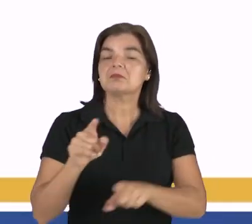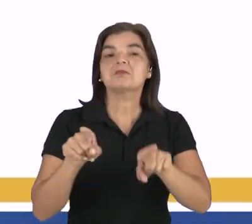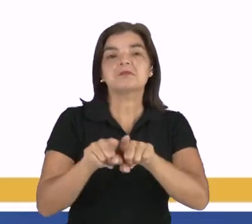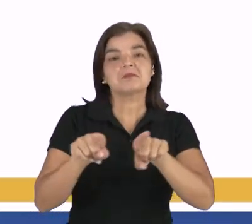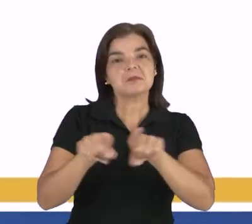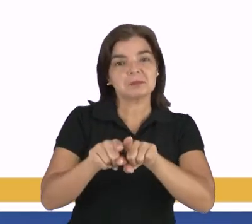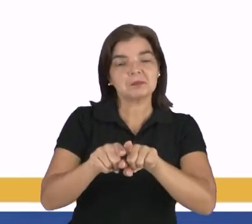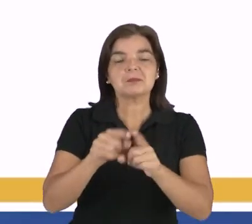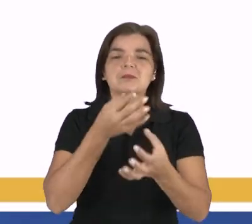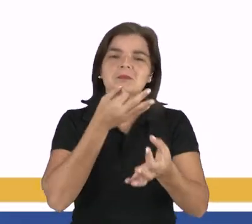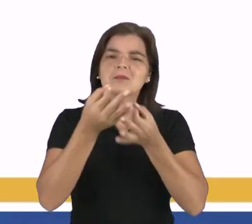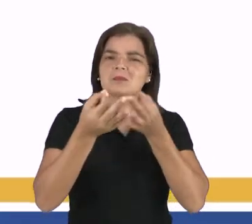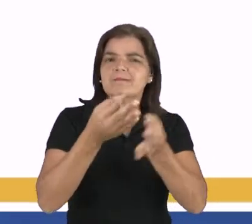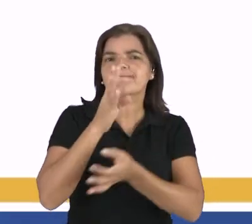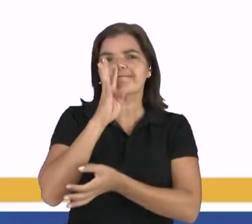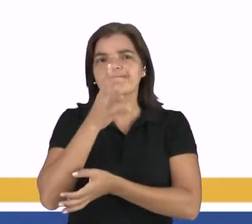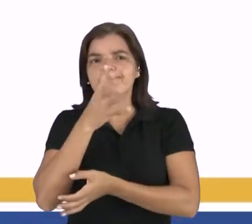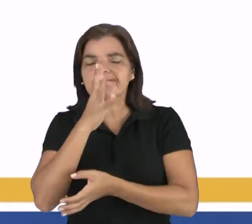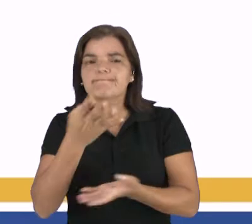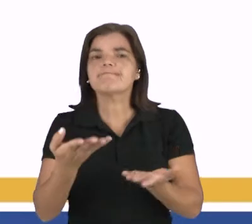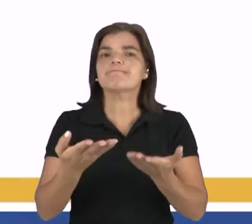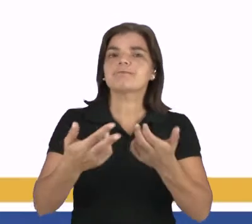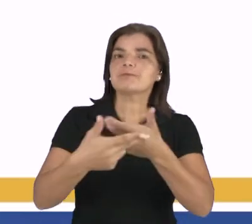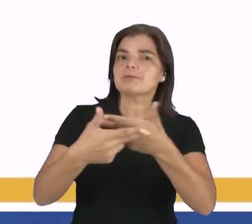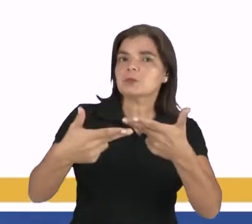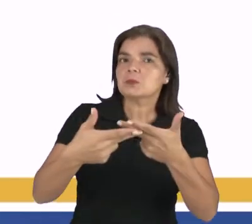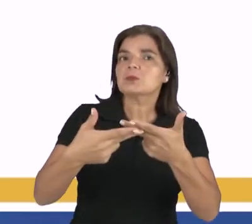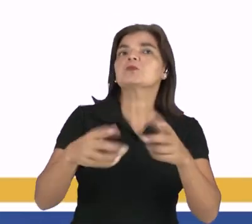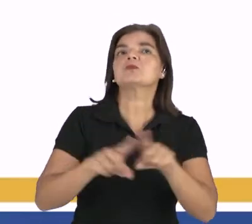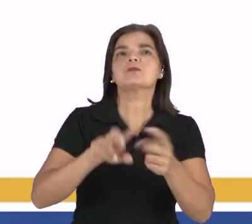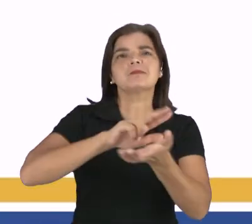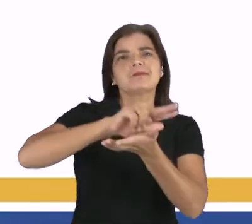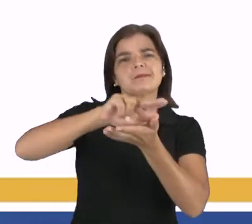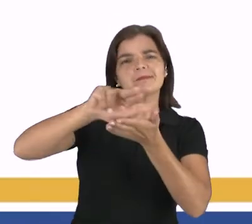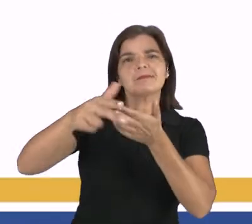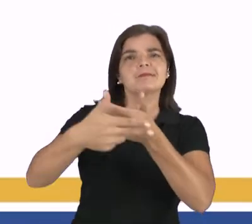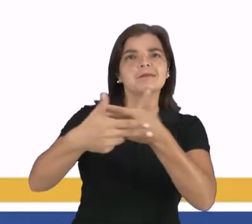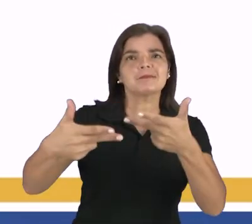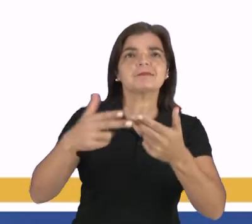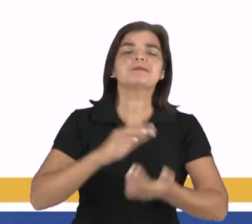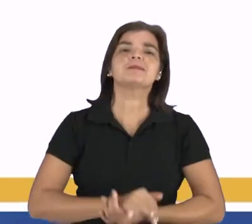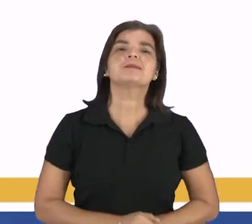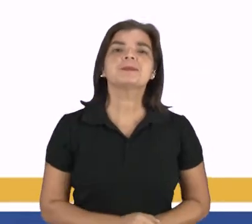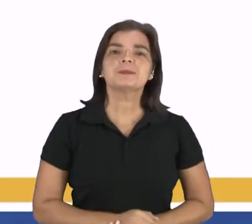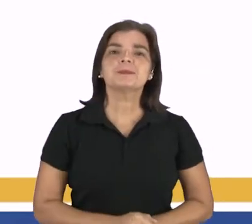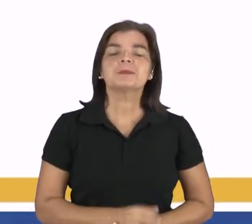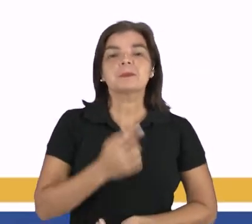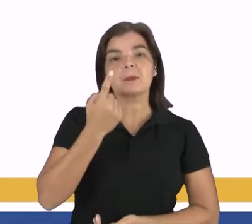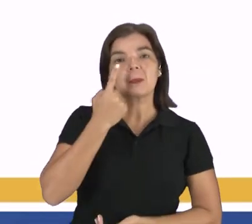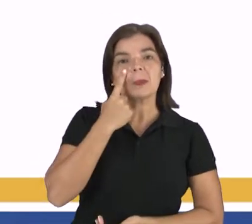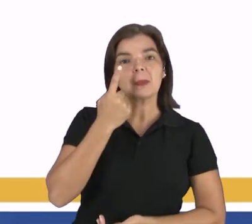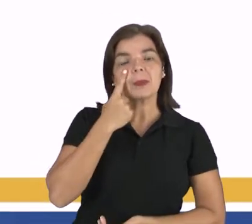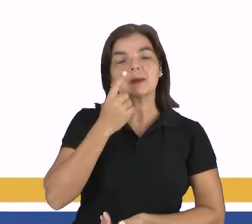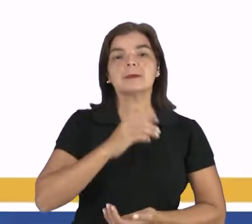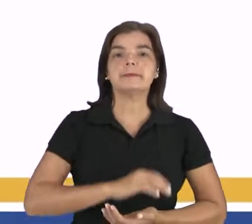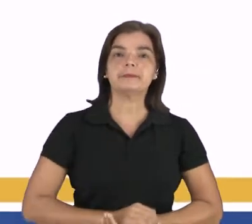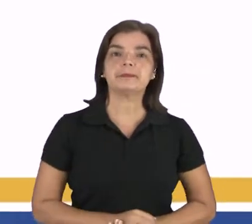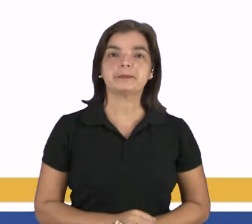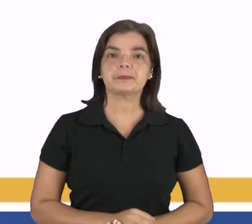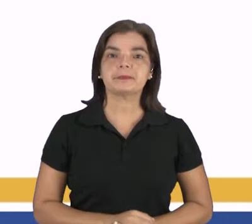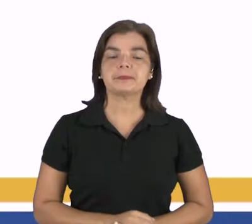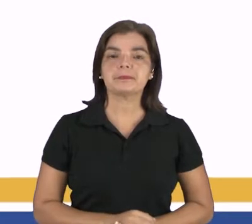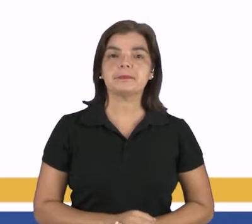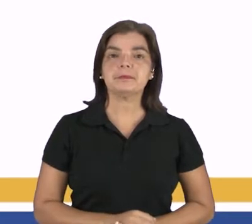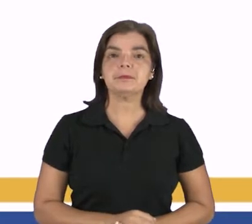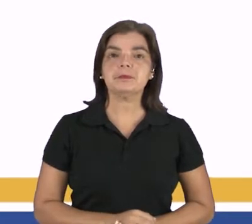gerando opiniões, críticas, concordes e etc. Tá bom? Então vamos aqui.